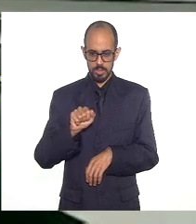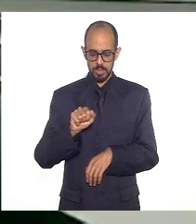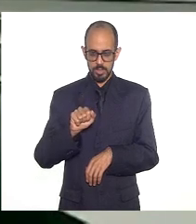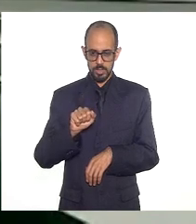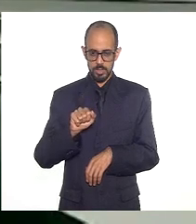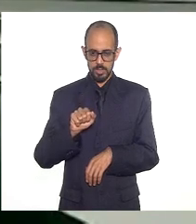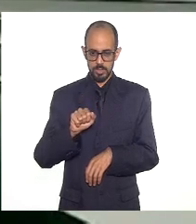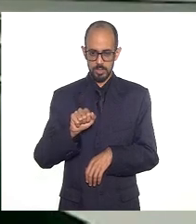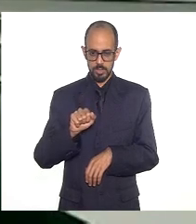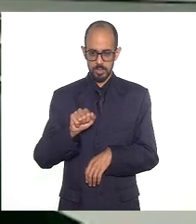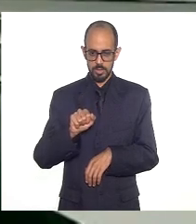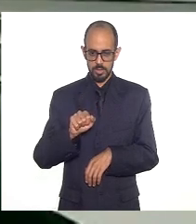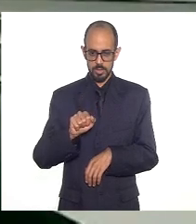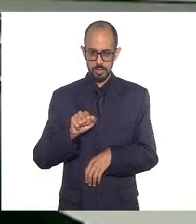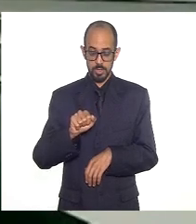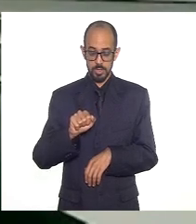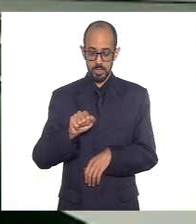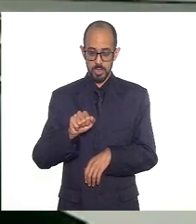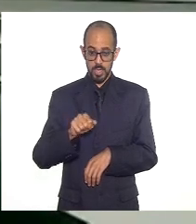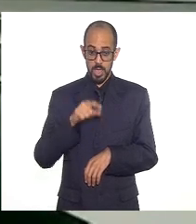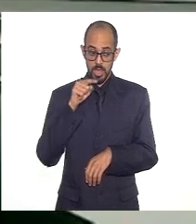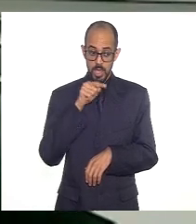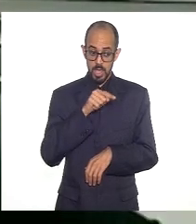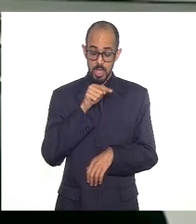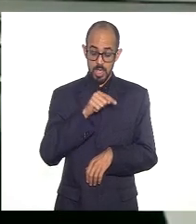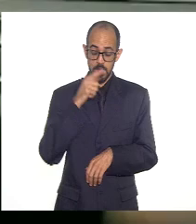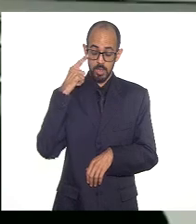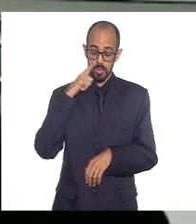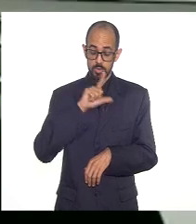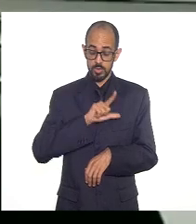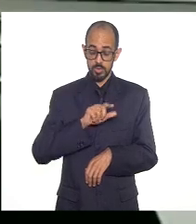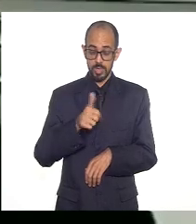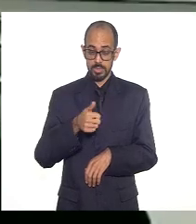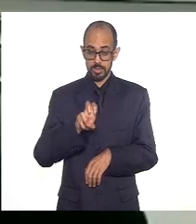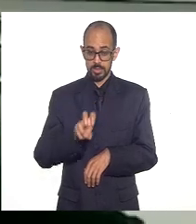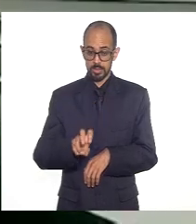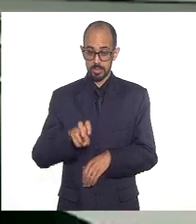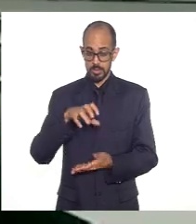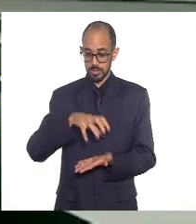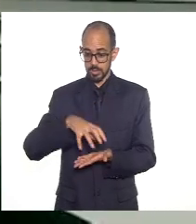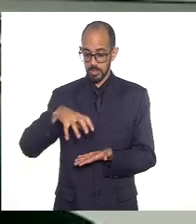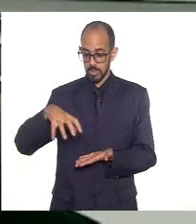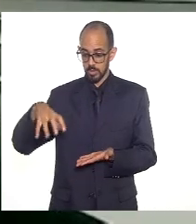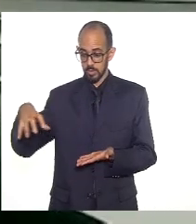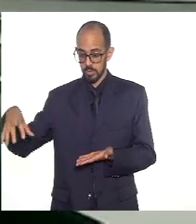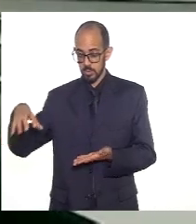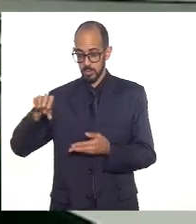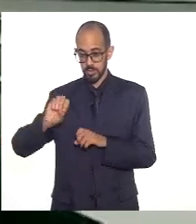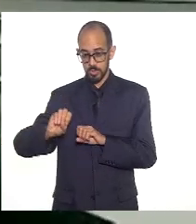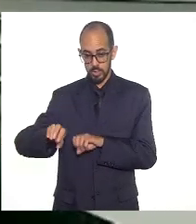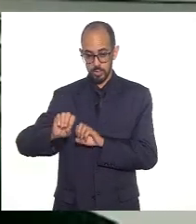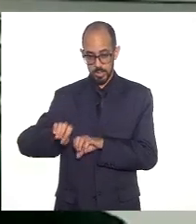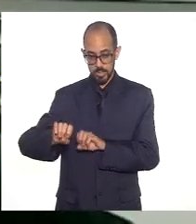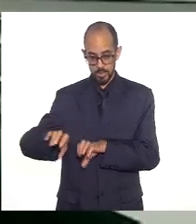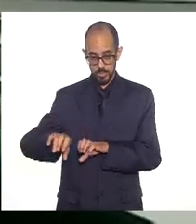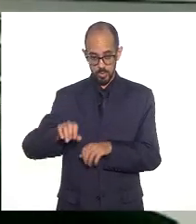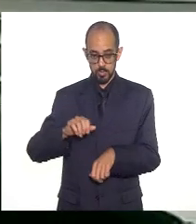ele conseguiu que as 15 regionais de educação,